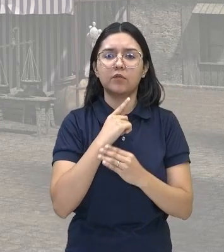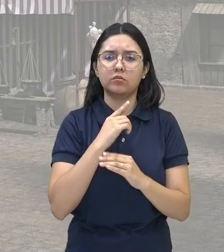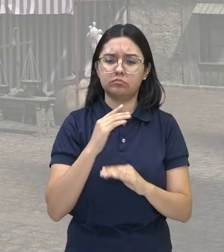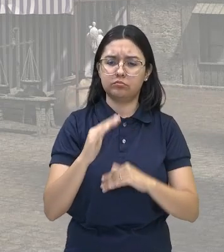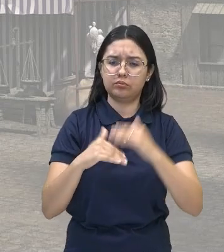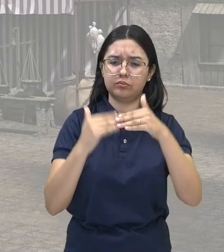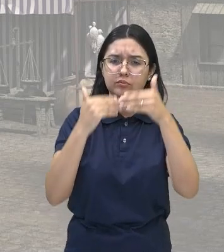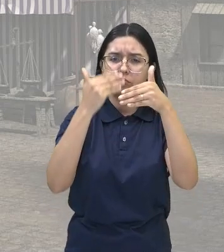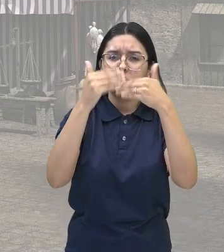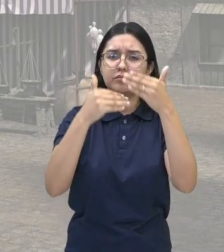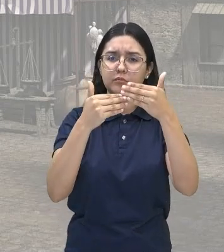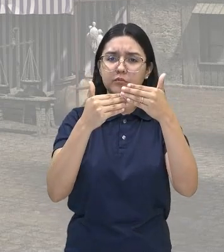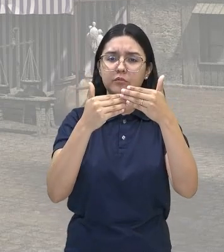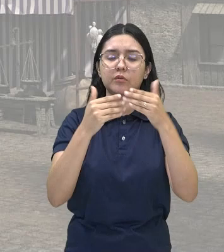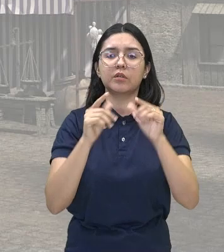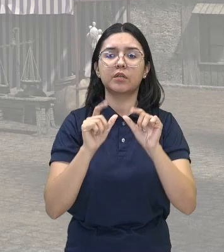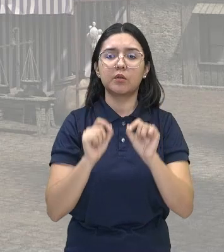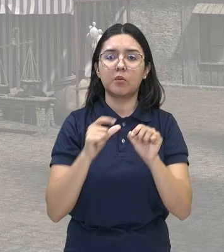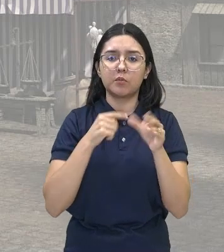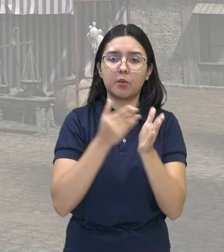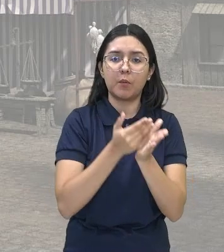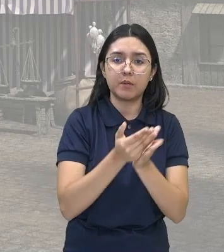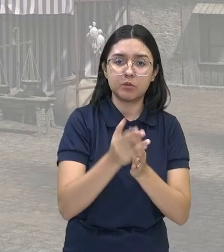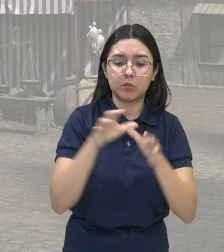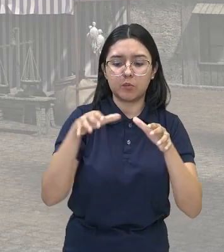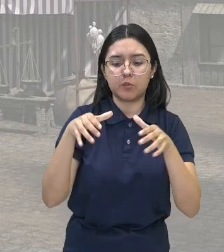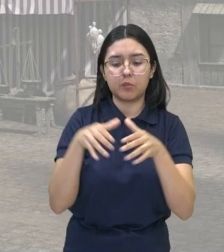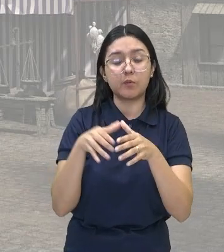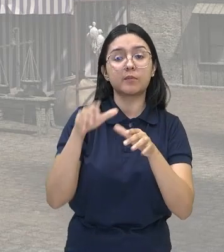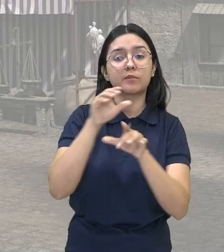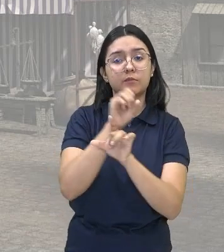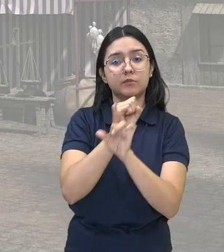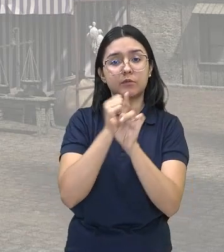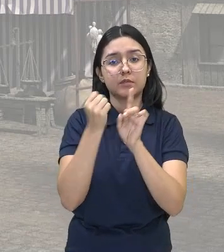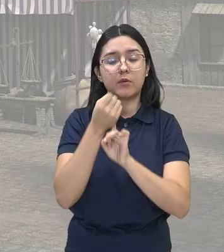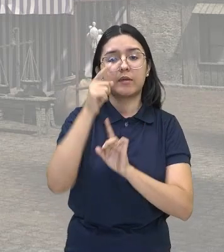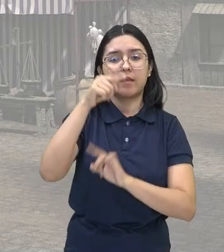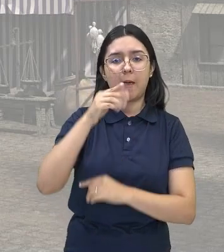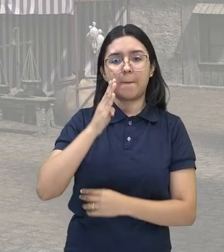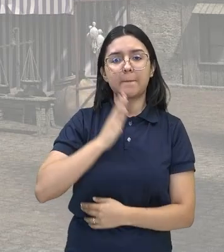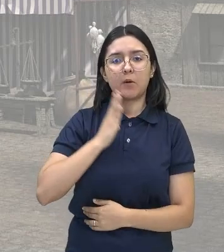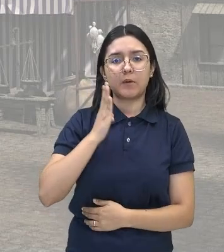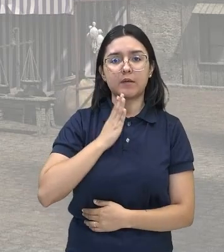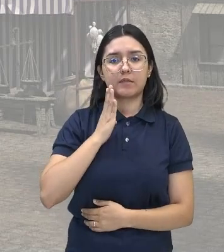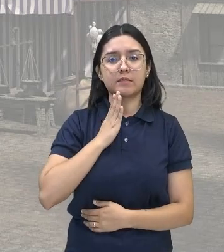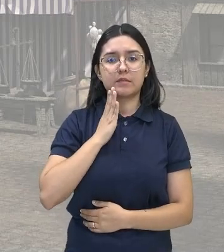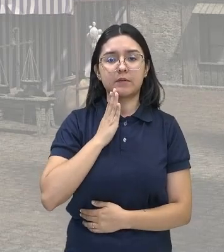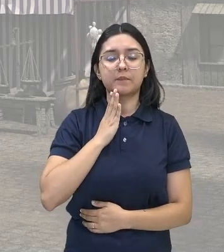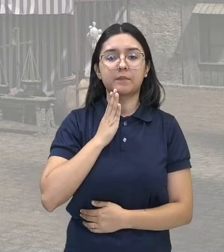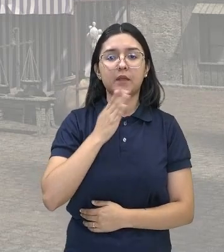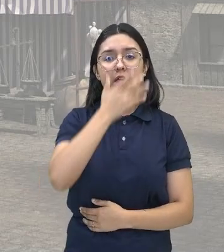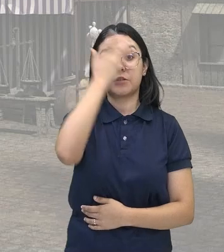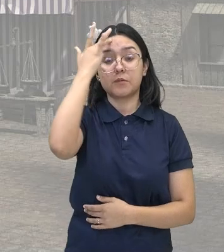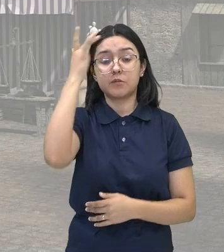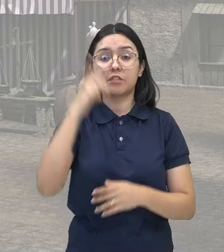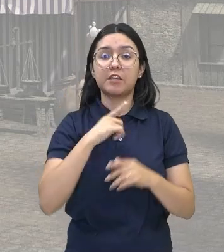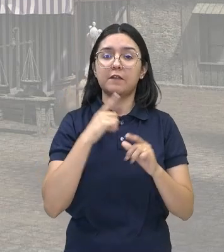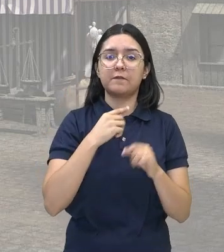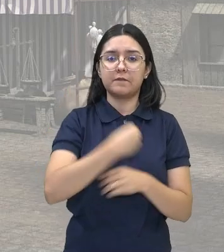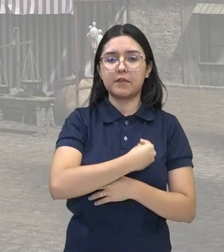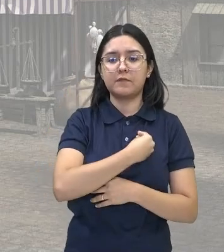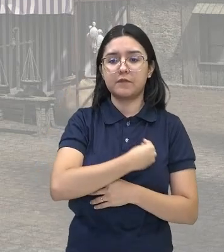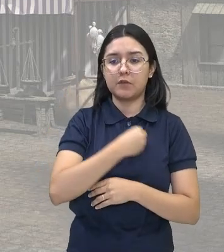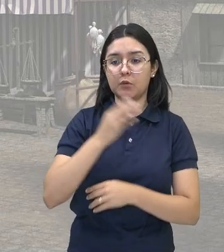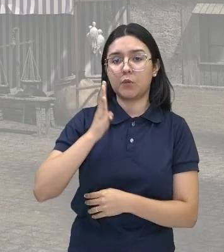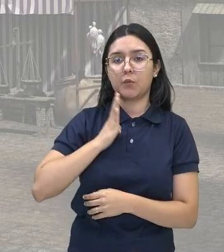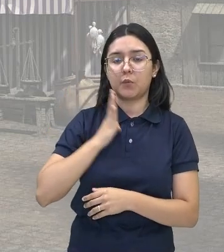e surge assim, então, uma classe social que é justamente a burguesia, os comerciantes que viviam nos burgos, que eram